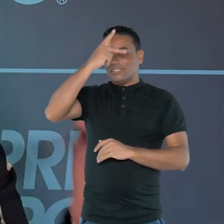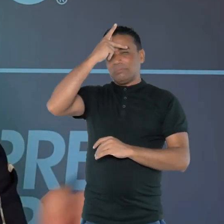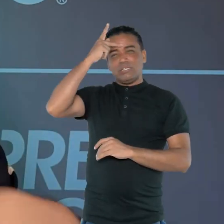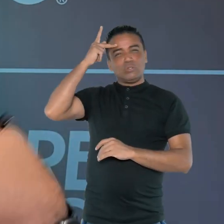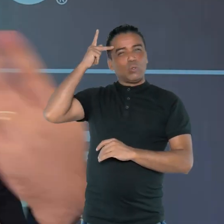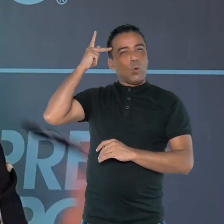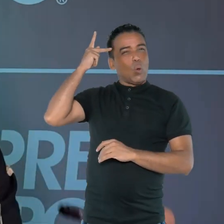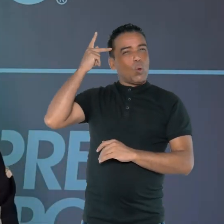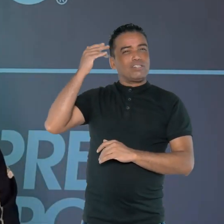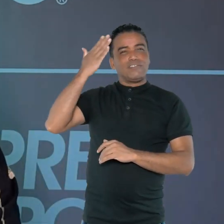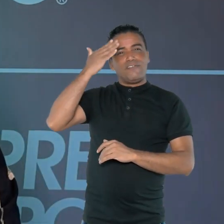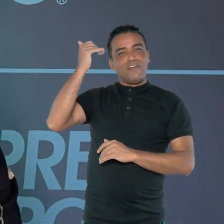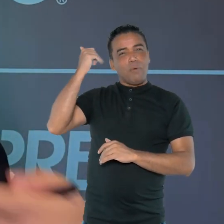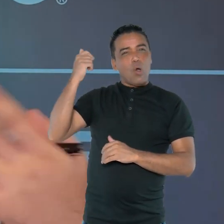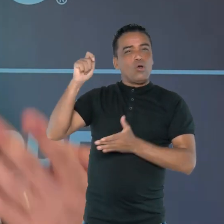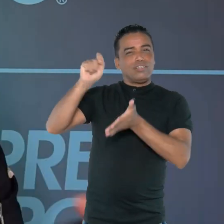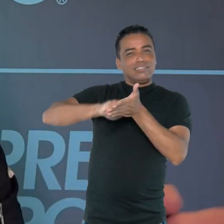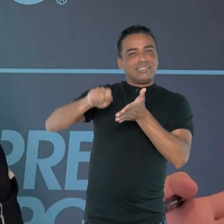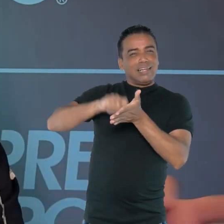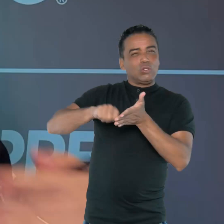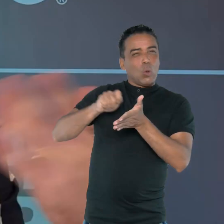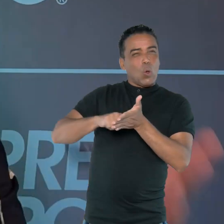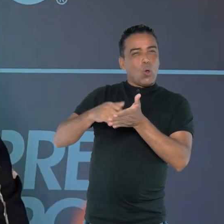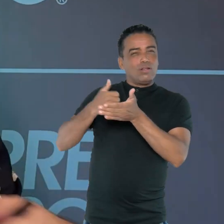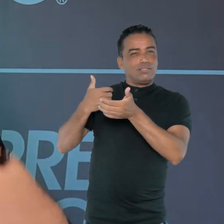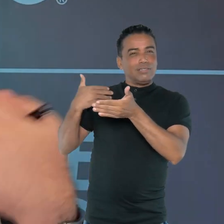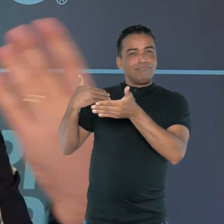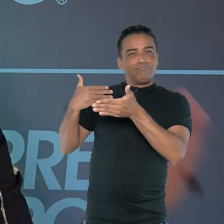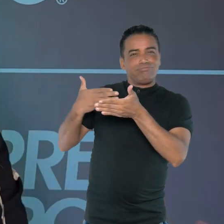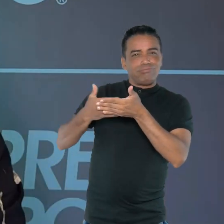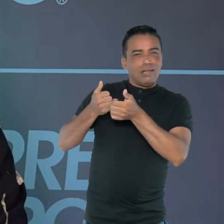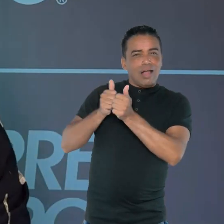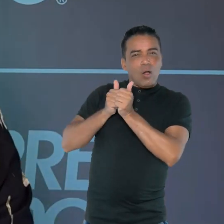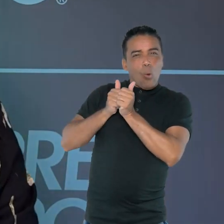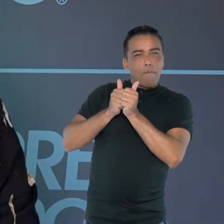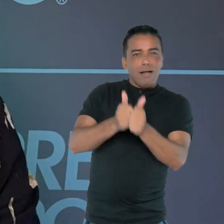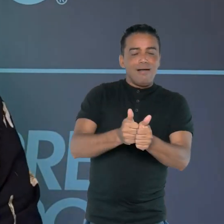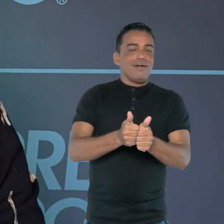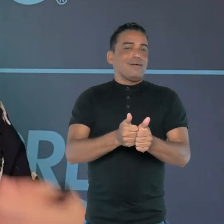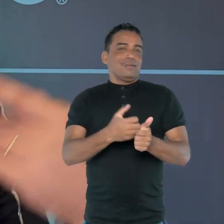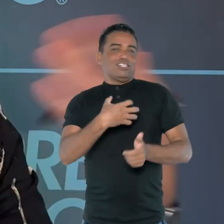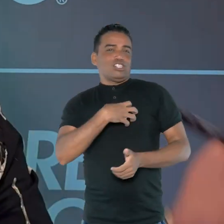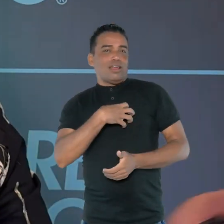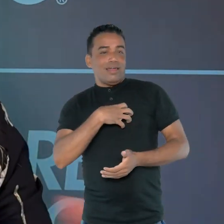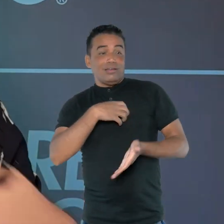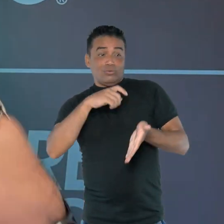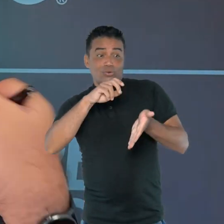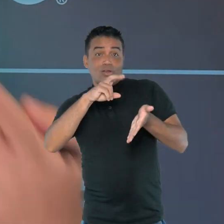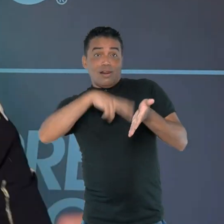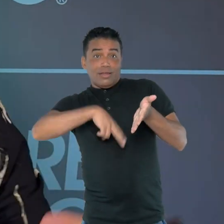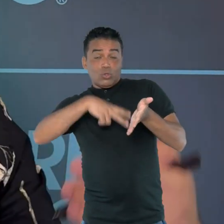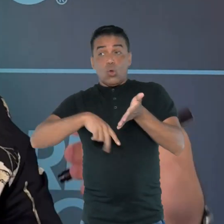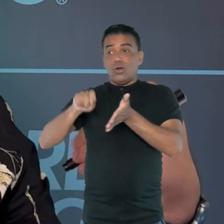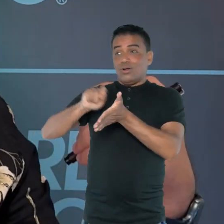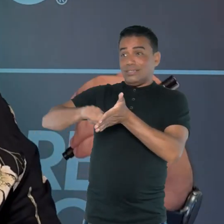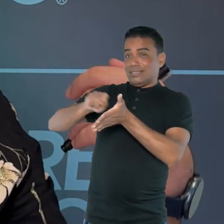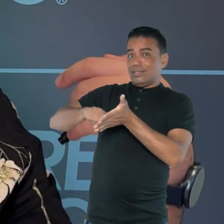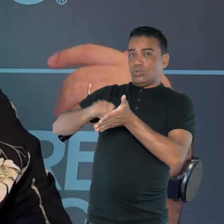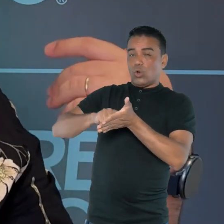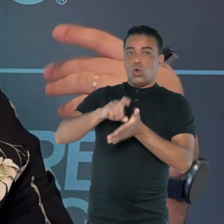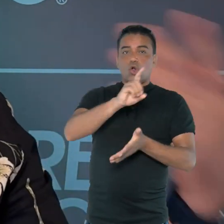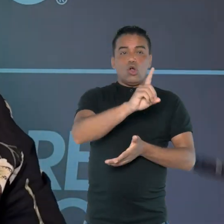te influenciam e que te acompanham, né, na vida de leitor e imagino que de escritor também. Drummond,